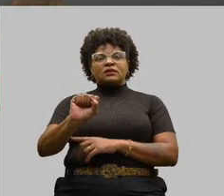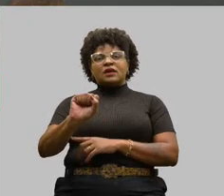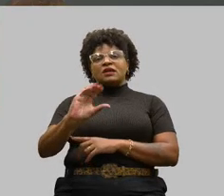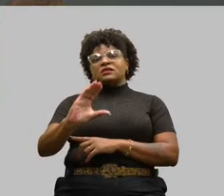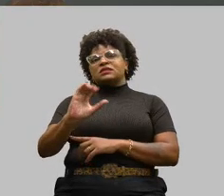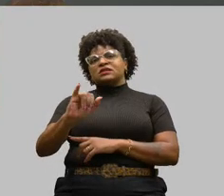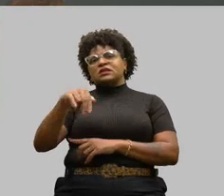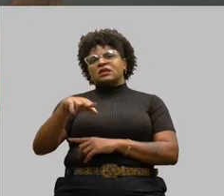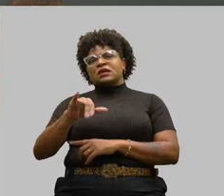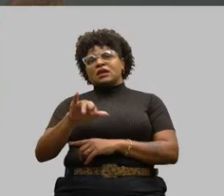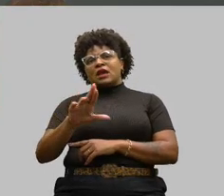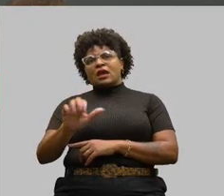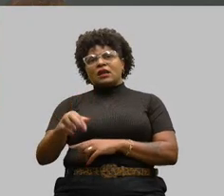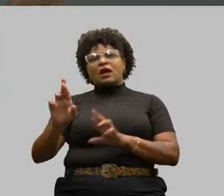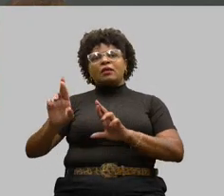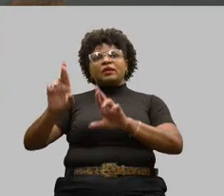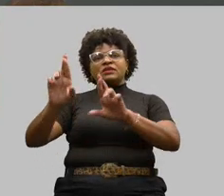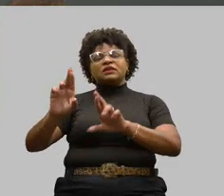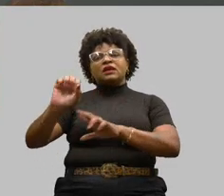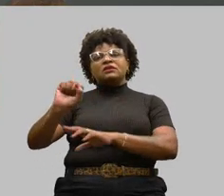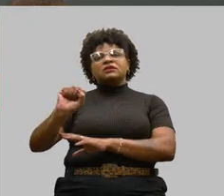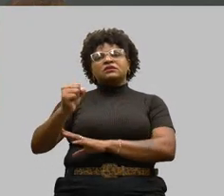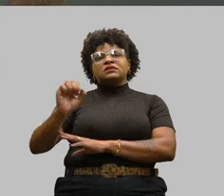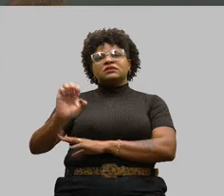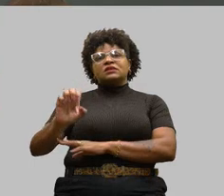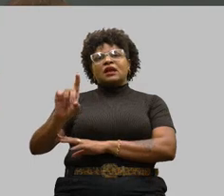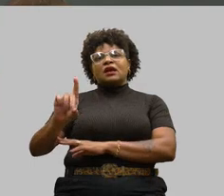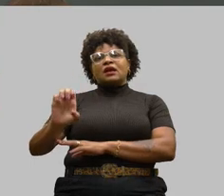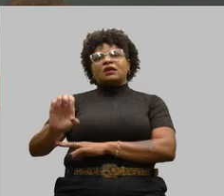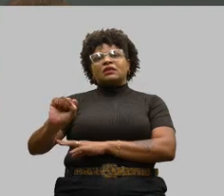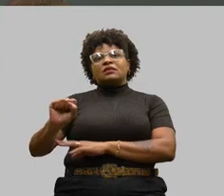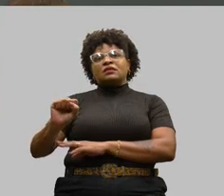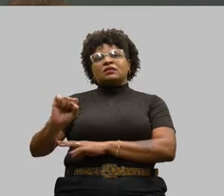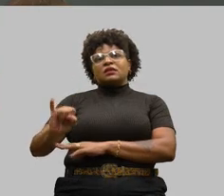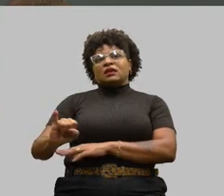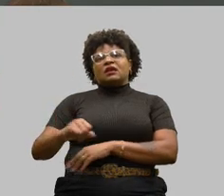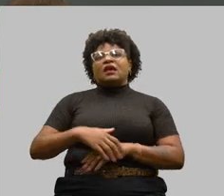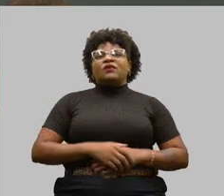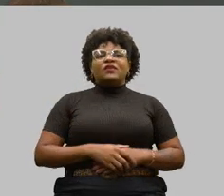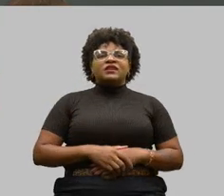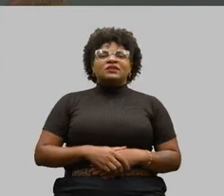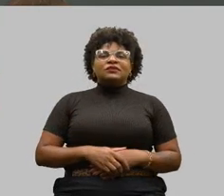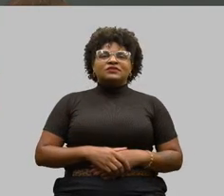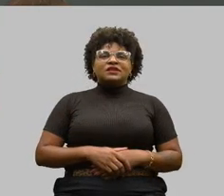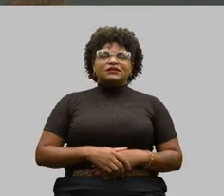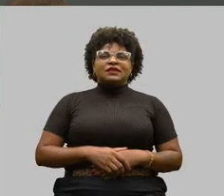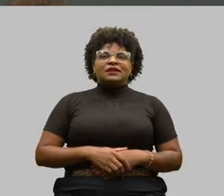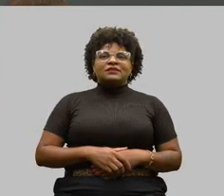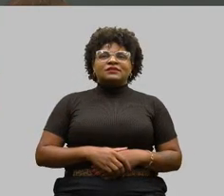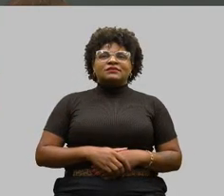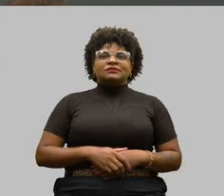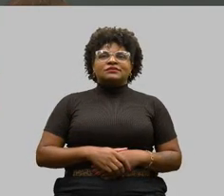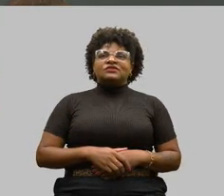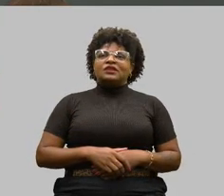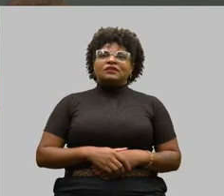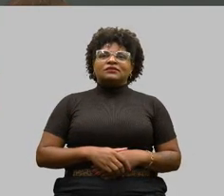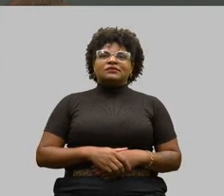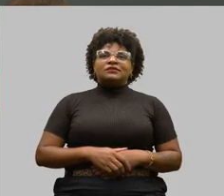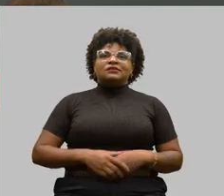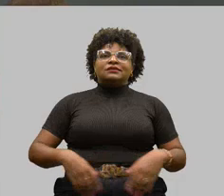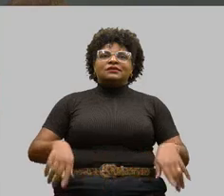sedese Obrigado Presidente Obrigado Deputado grego vamos passar a palavra a Patrícia